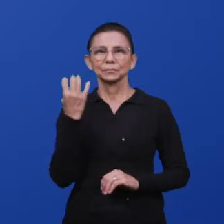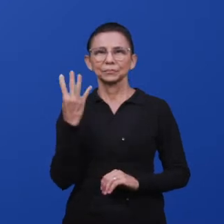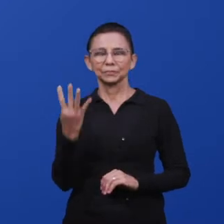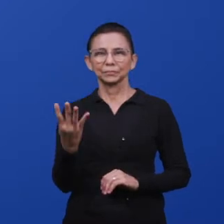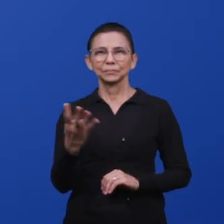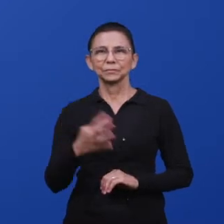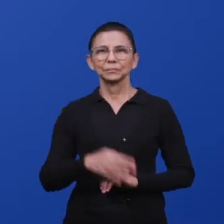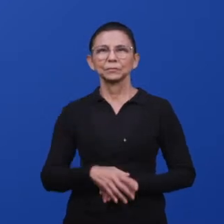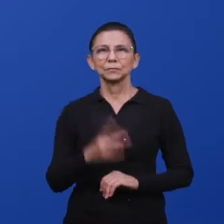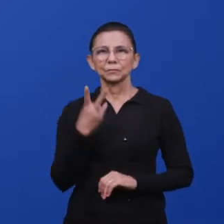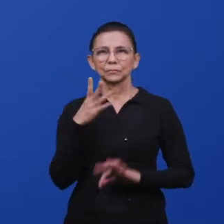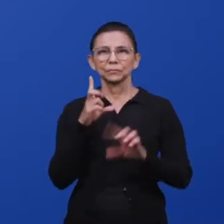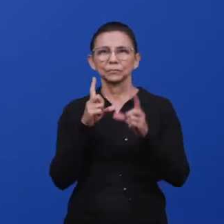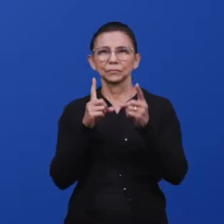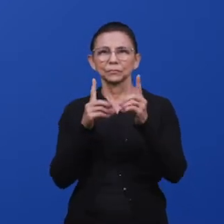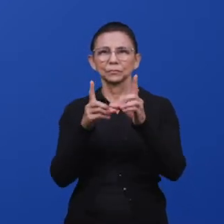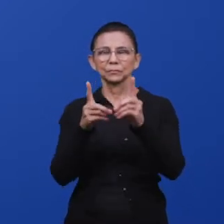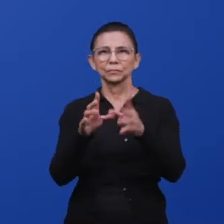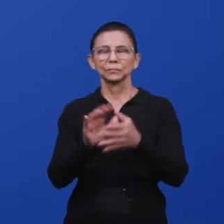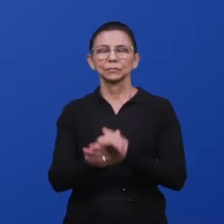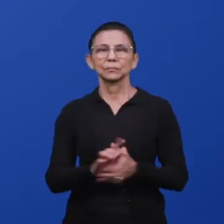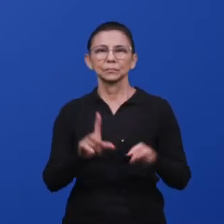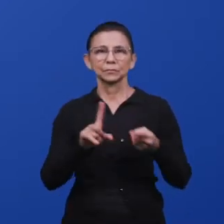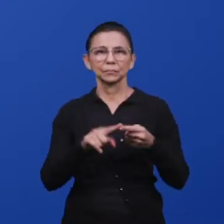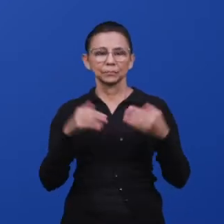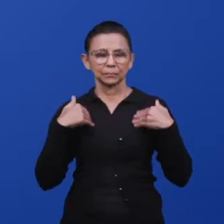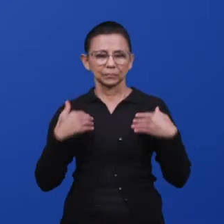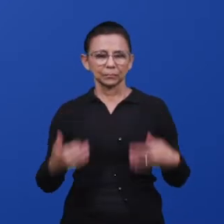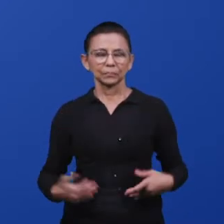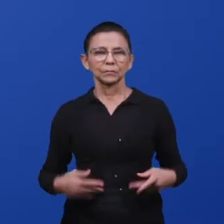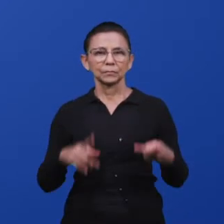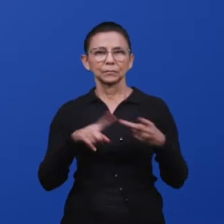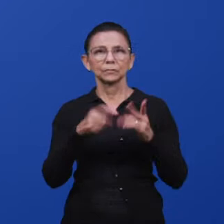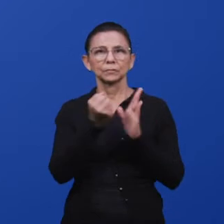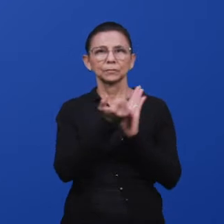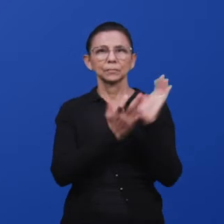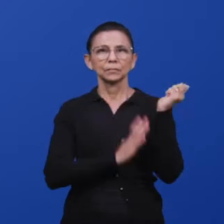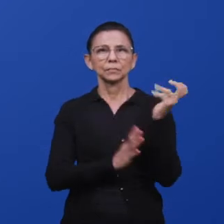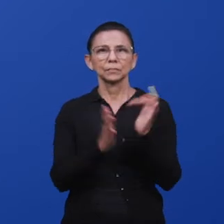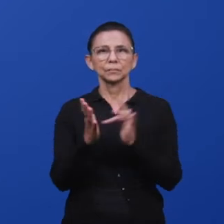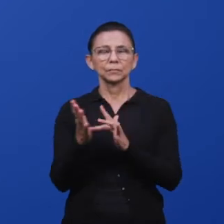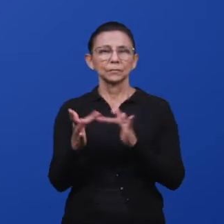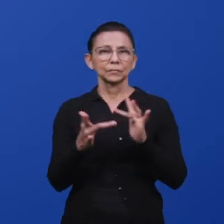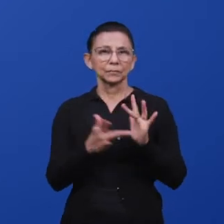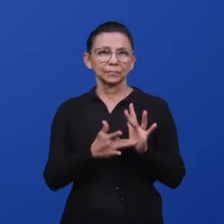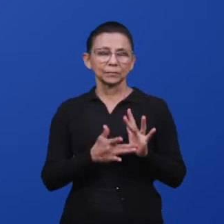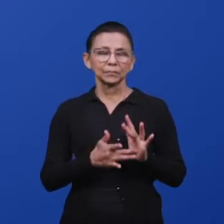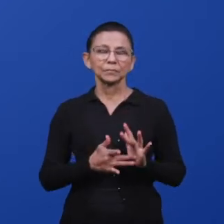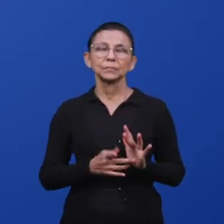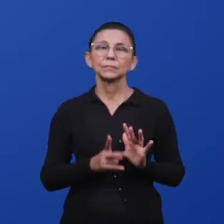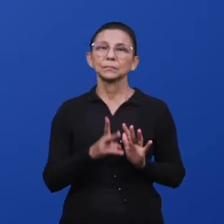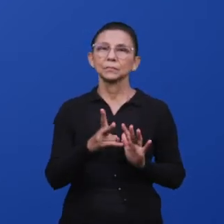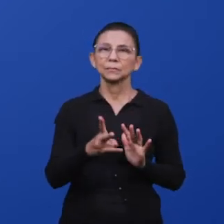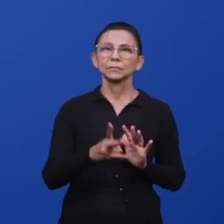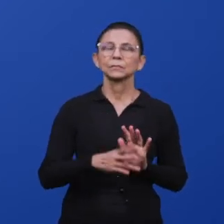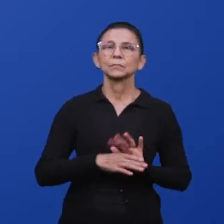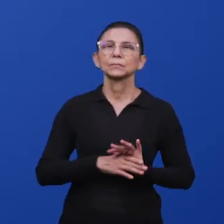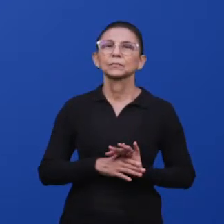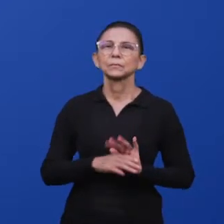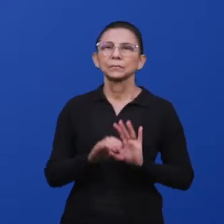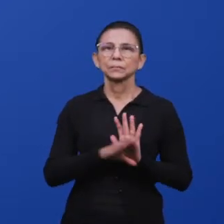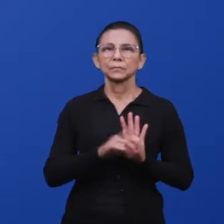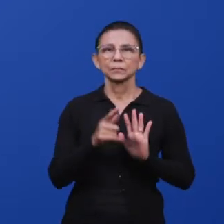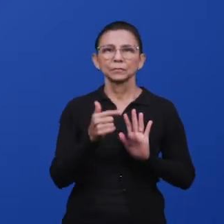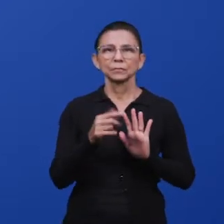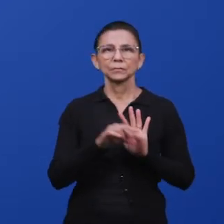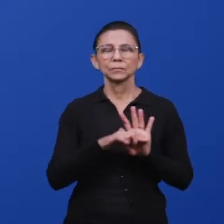4, as duas doutrinas são corpo e sangue. Em Êxodo 12, 7 diz assim: tomarão